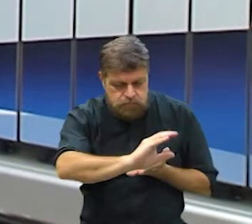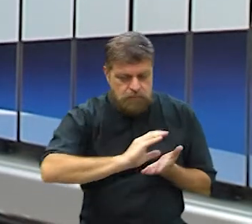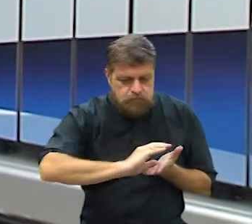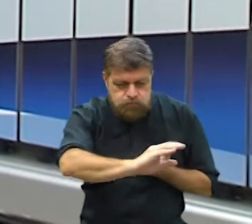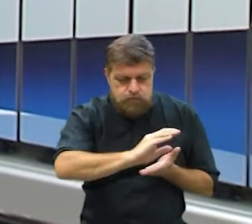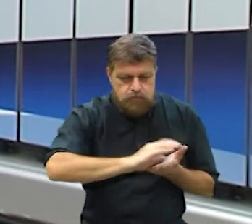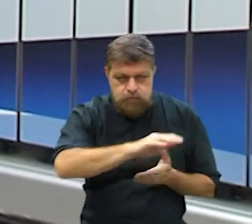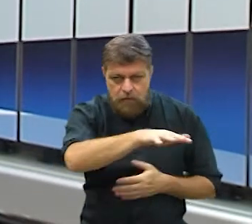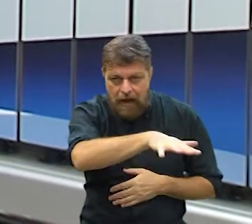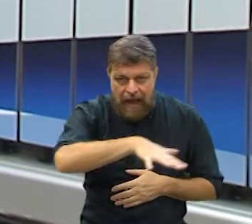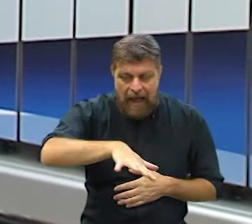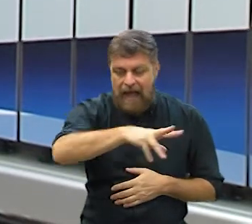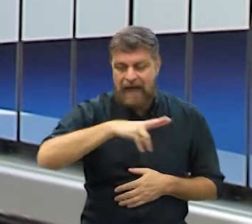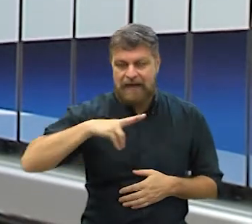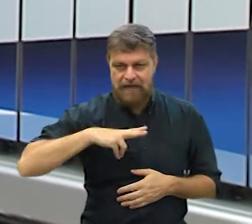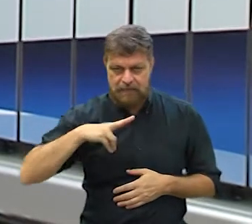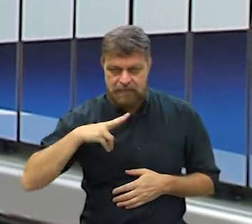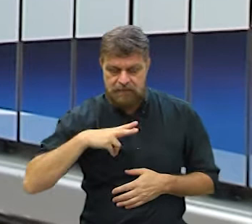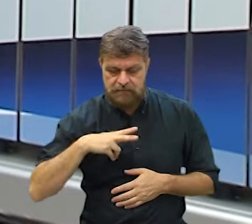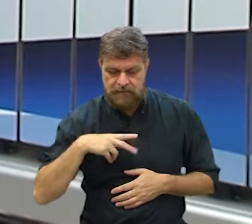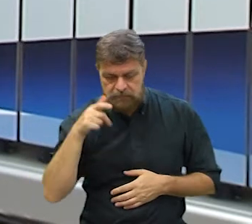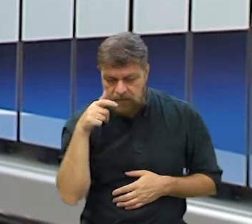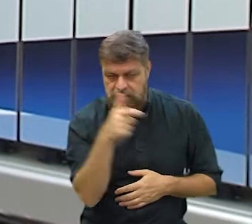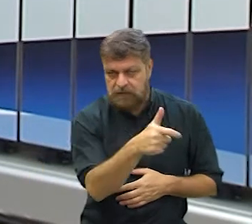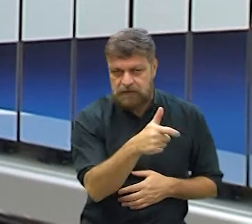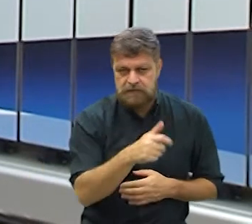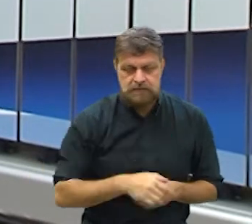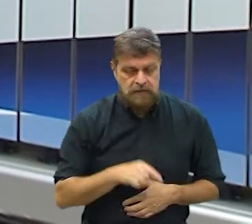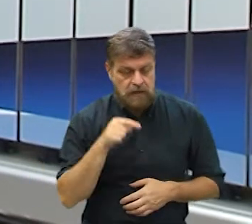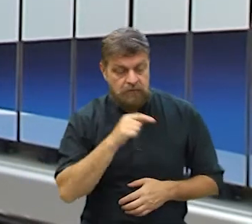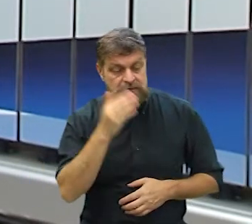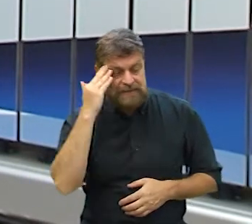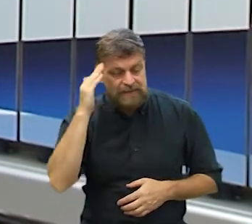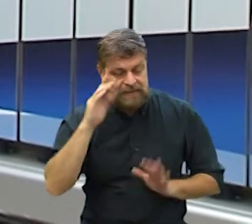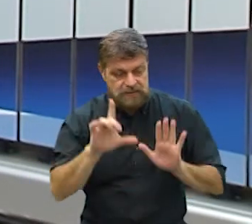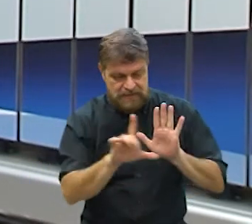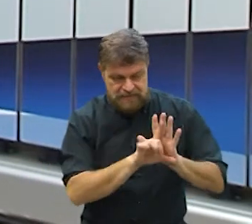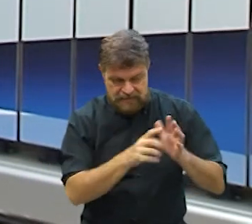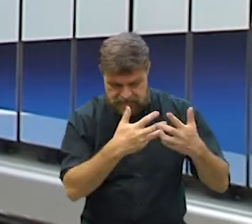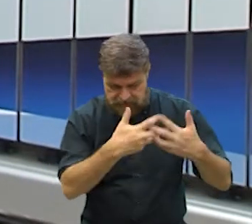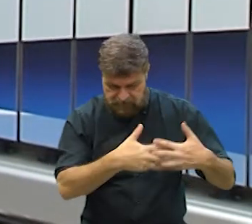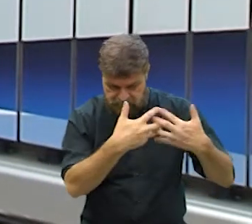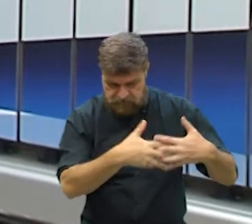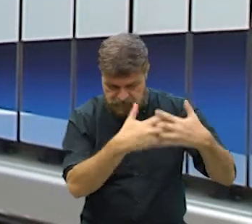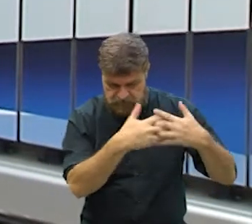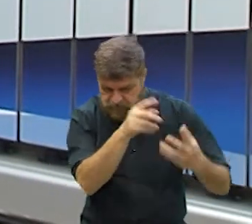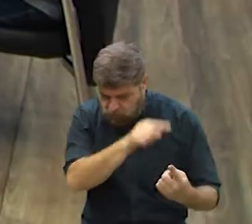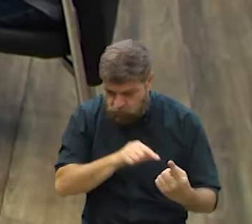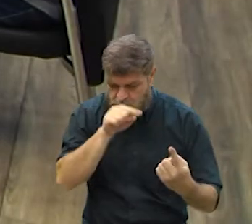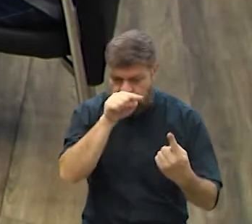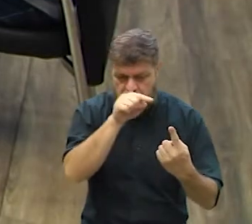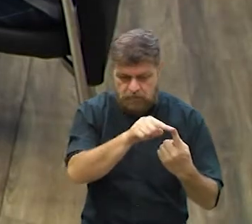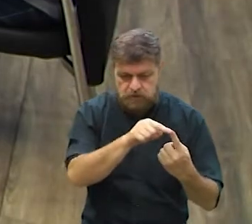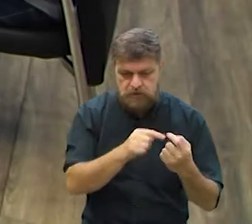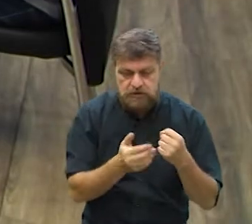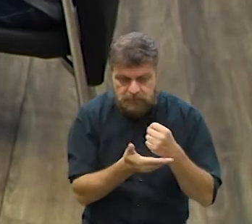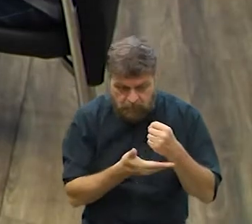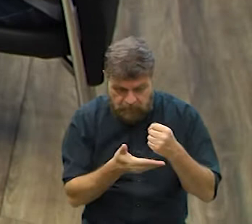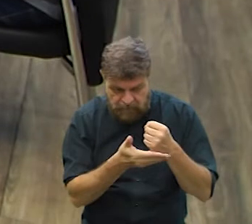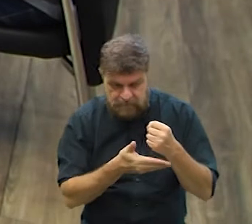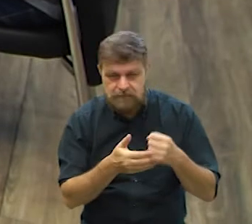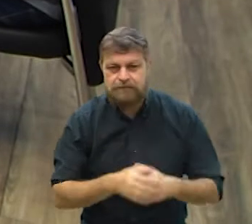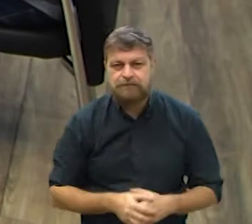de investimentos e do setor privado. De lá para cá, entende que esta lei está sendo cumprida com aquele